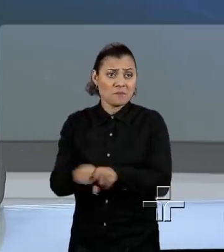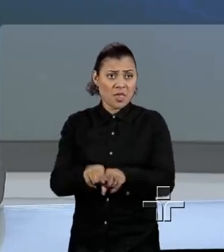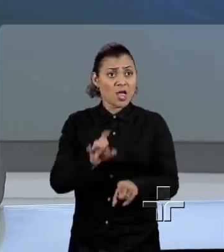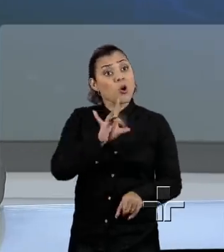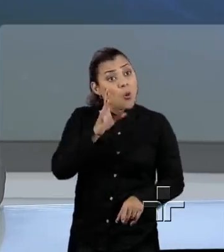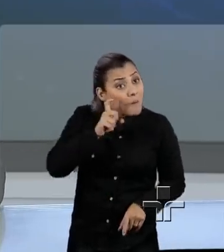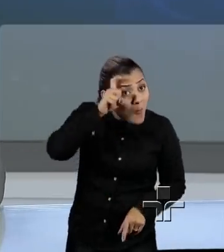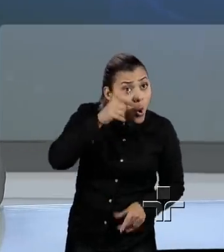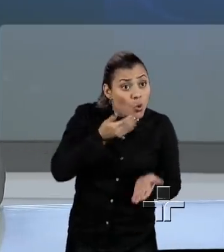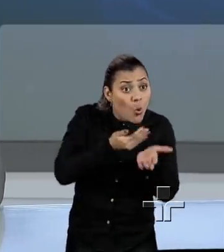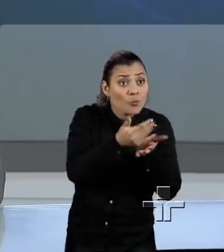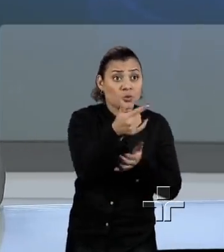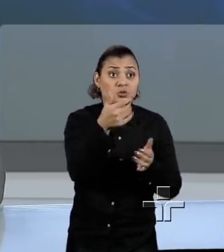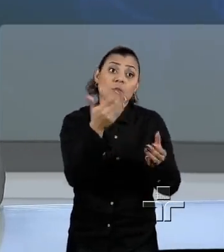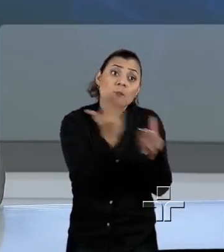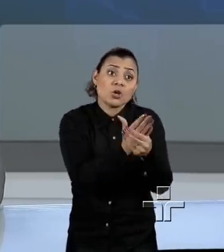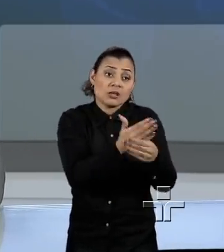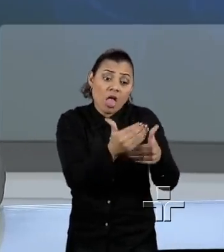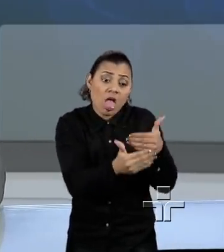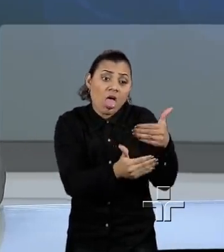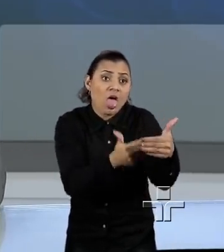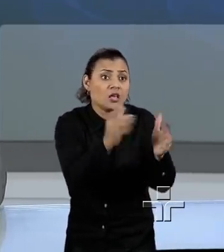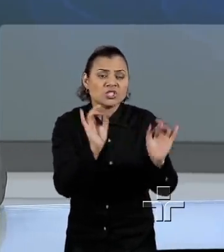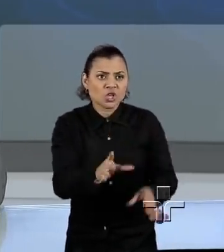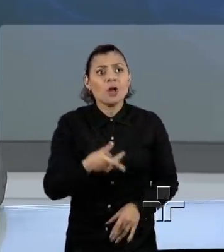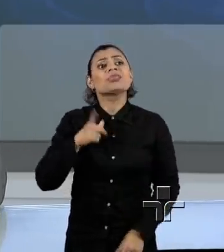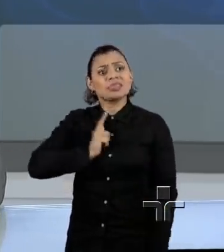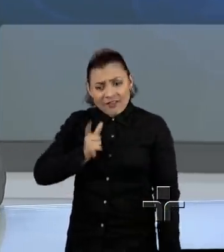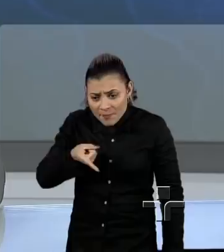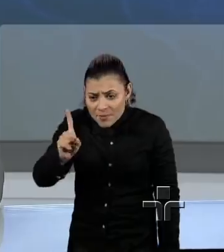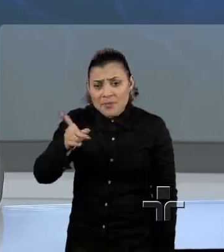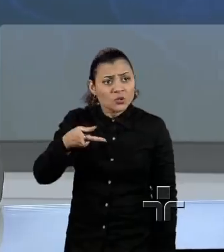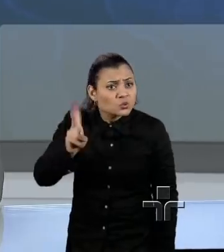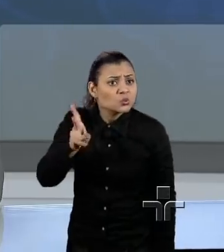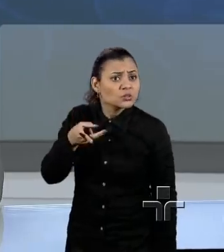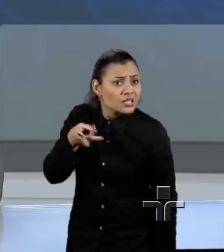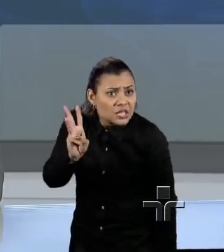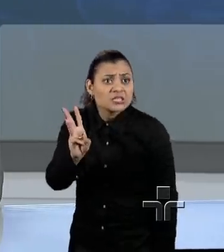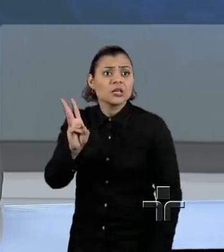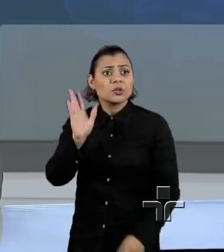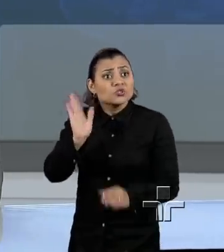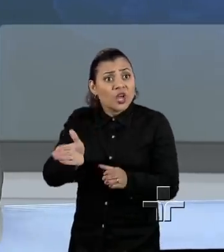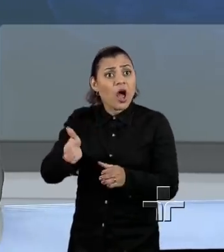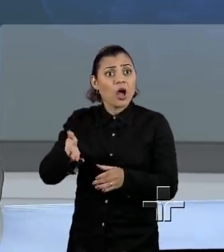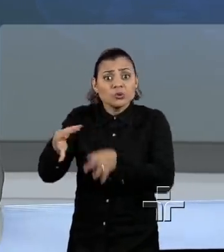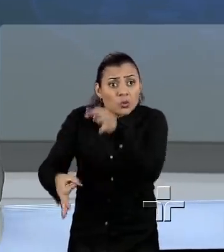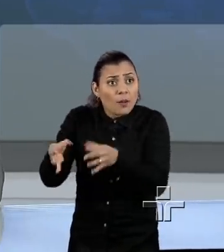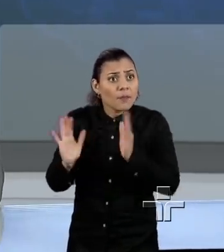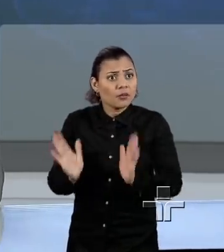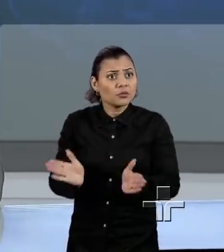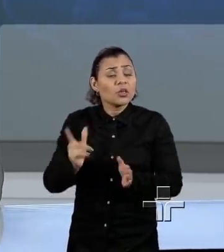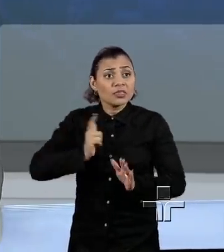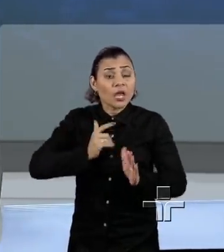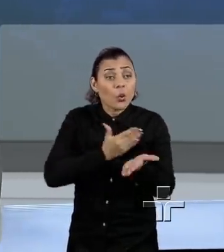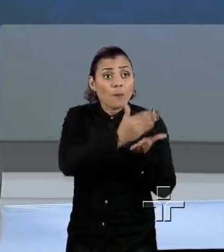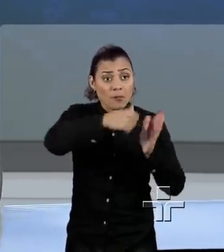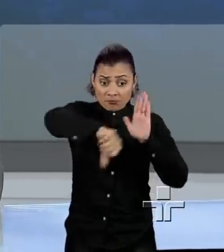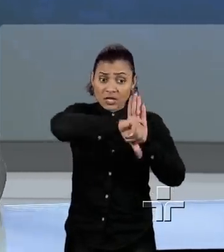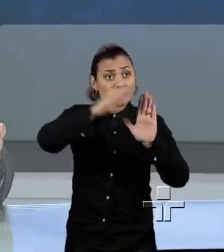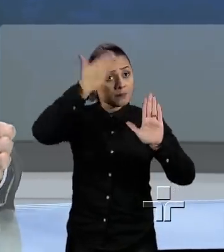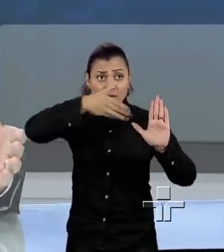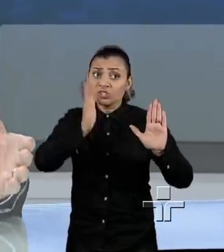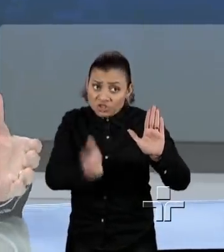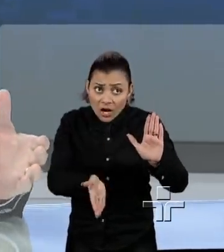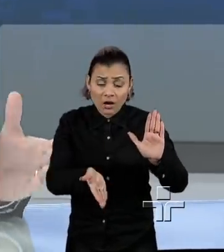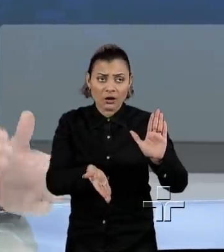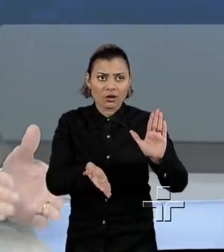Moro iniciou o processo. Foi julgado em segunda instância, foi julgado em terceira instância. Ou seja, Tem um crime inicial cometido. Agora,